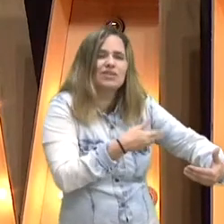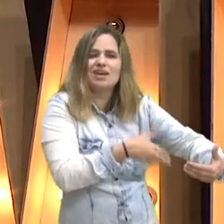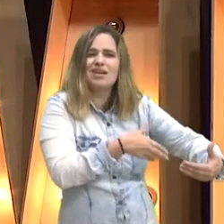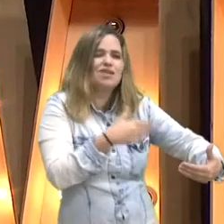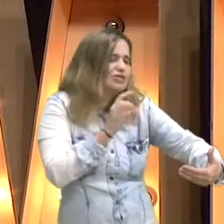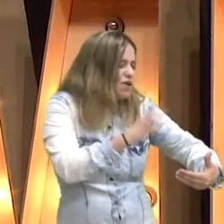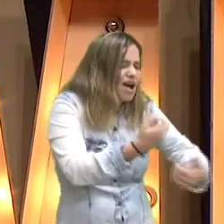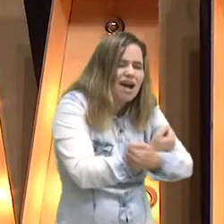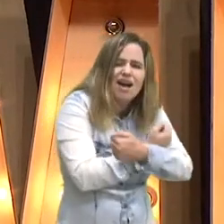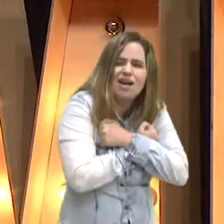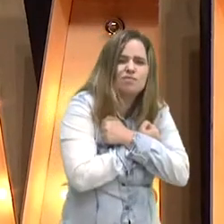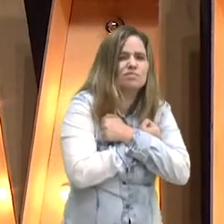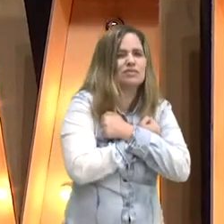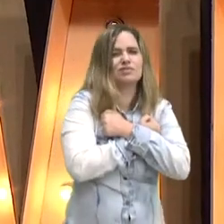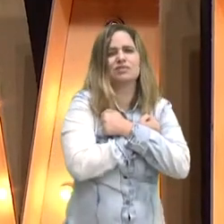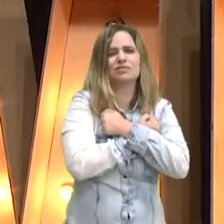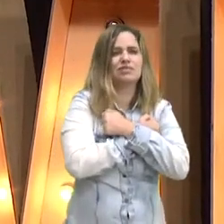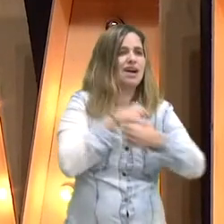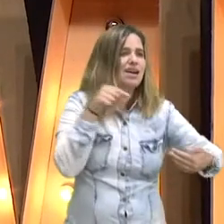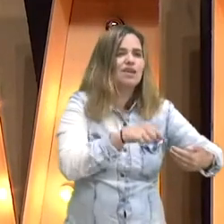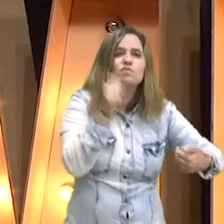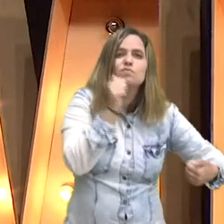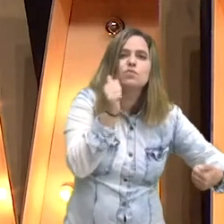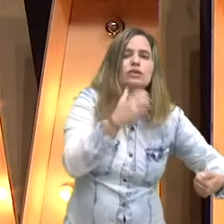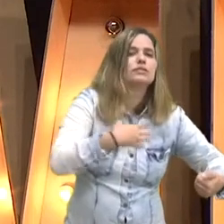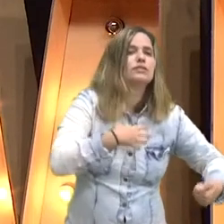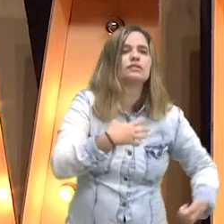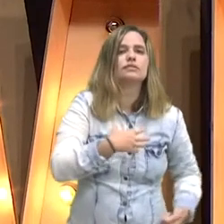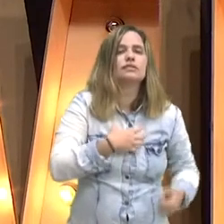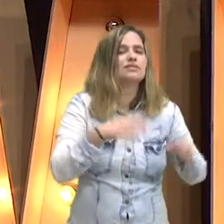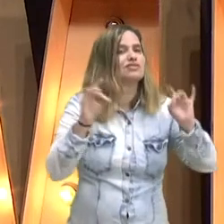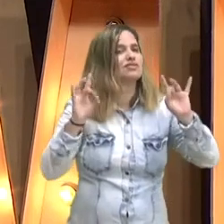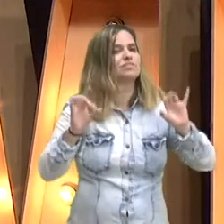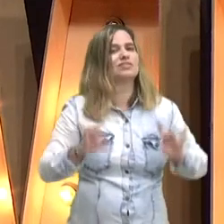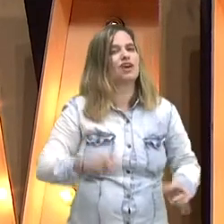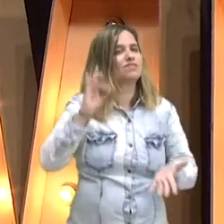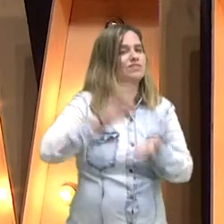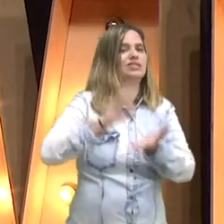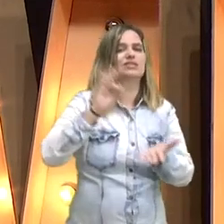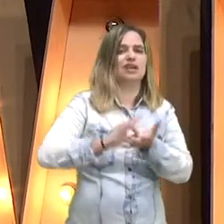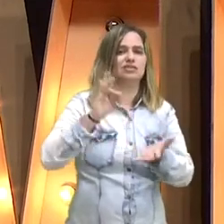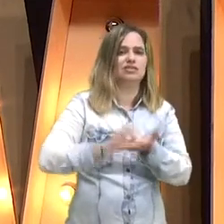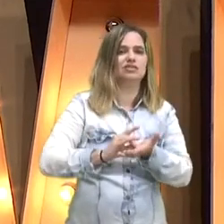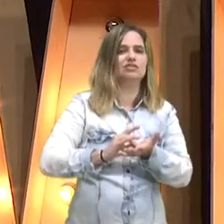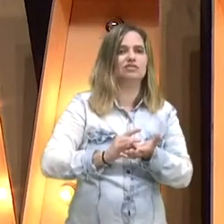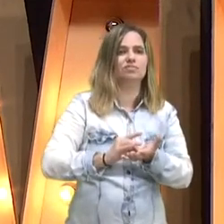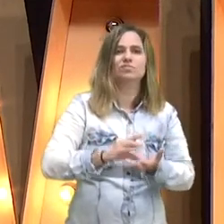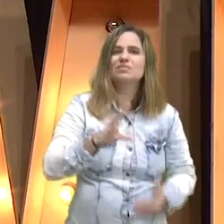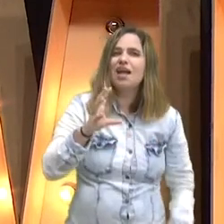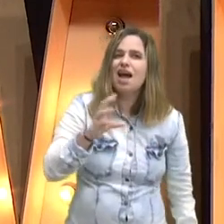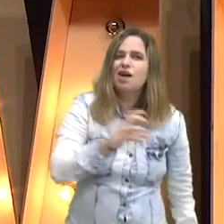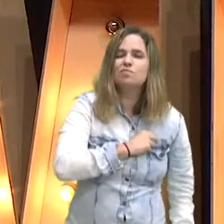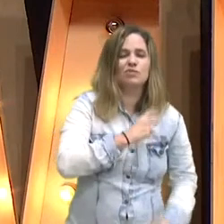para iludi-la, não pode acontecer isso. Meus amados irmãos, o alvo é aquecimento emocional. Nós temos que